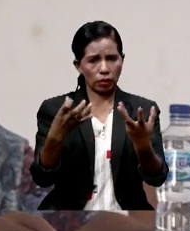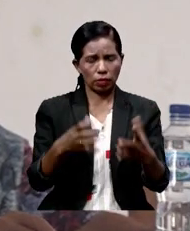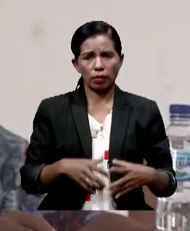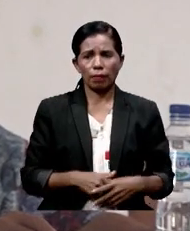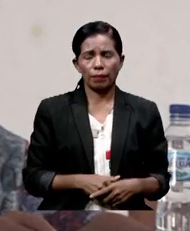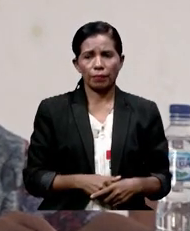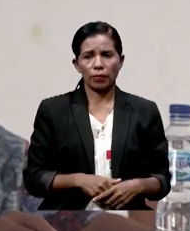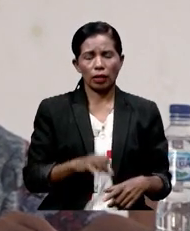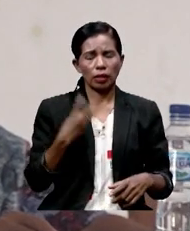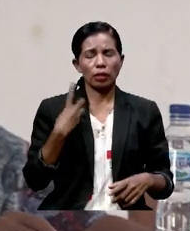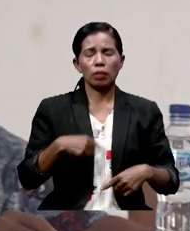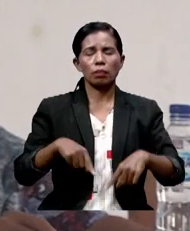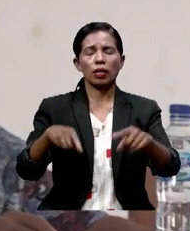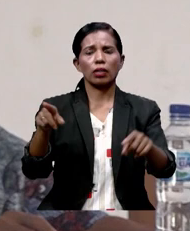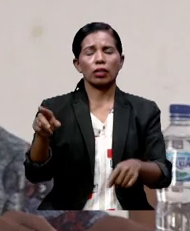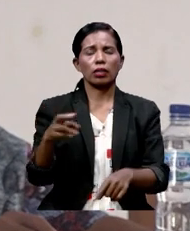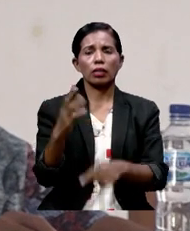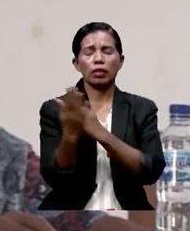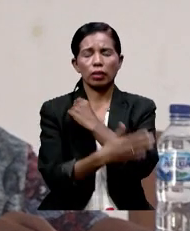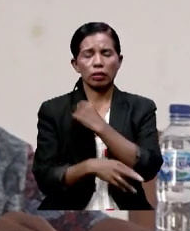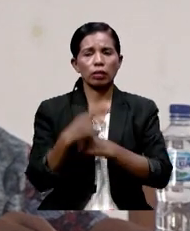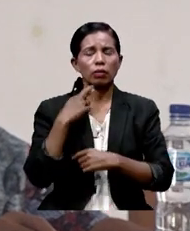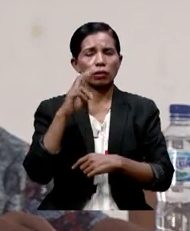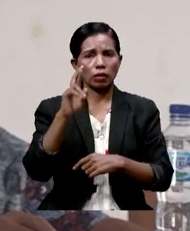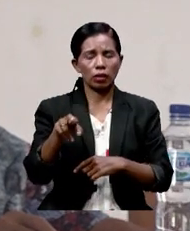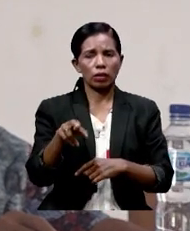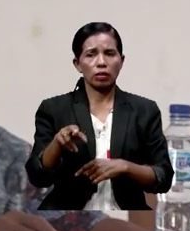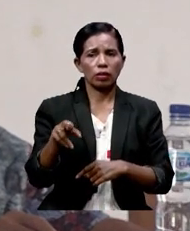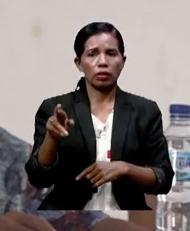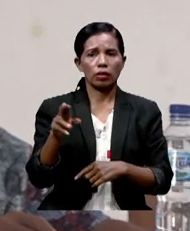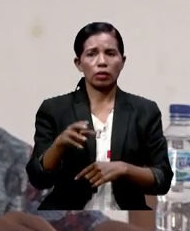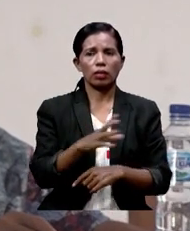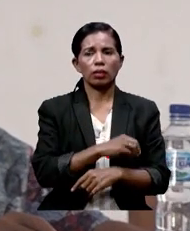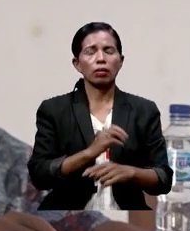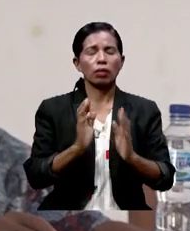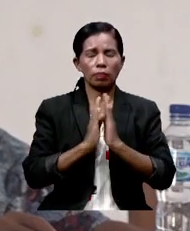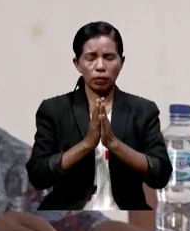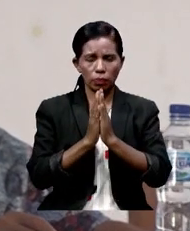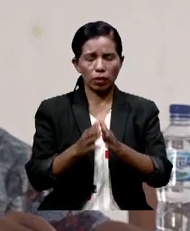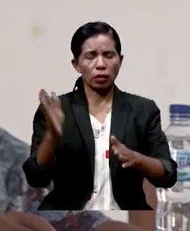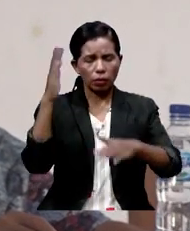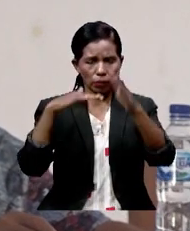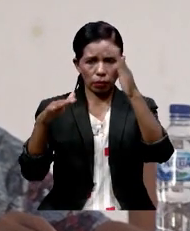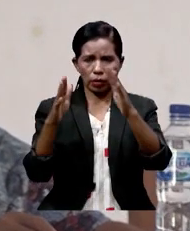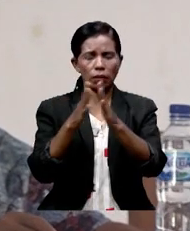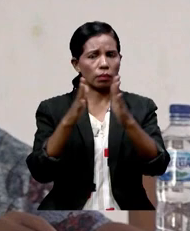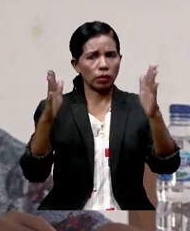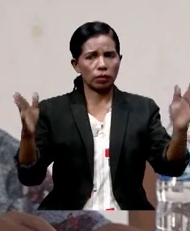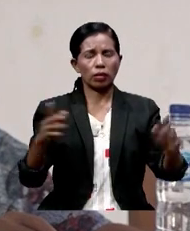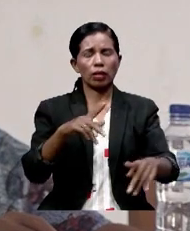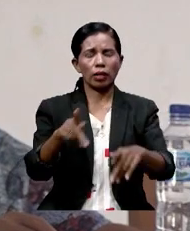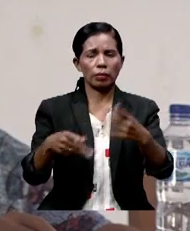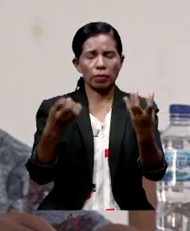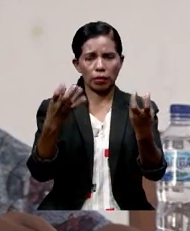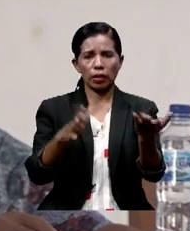Ou vai a Ucrânia, pior, leão-tão. Ou Rússia. Vai a Myanmar, conflito, vou, agora não, é marium,